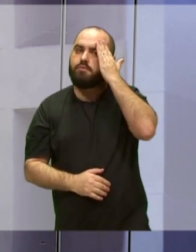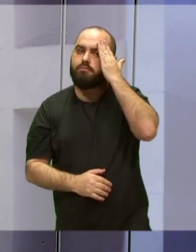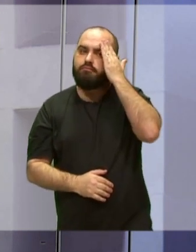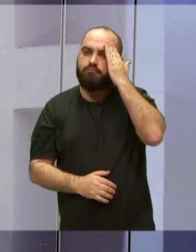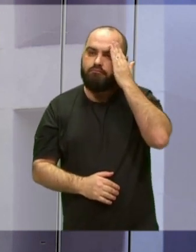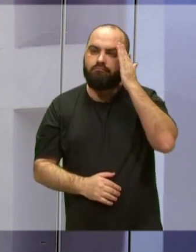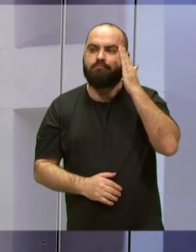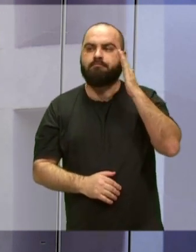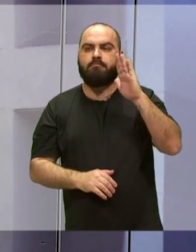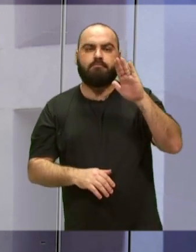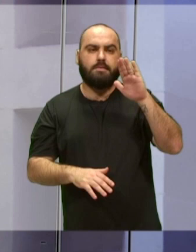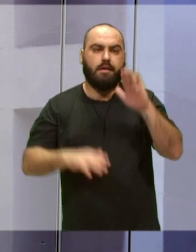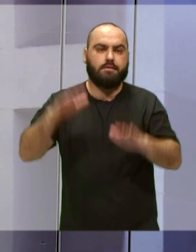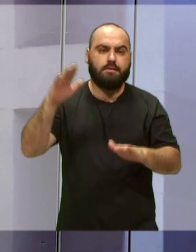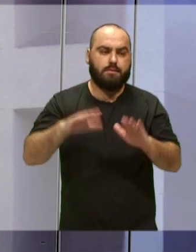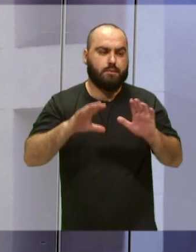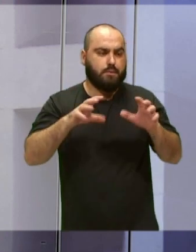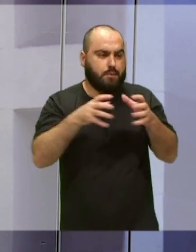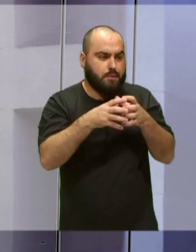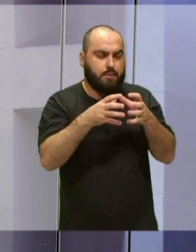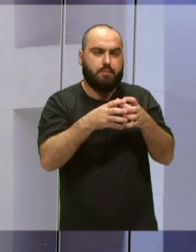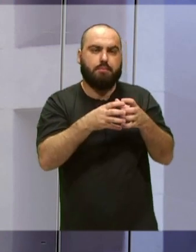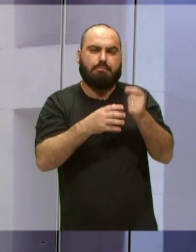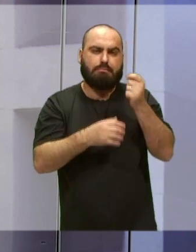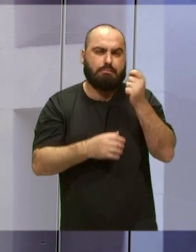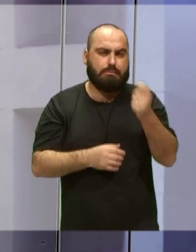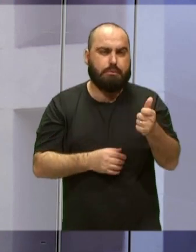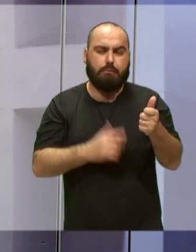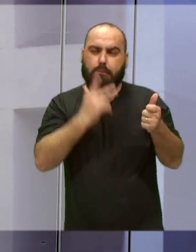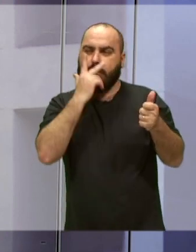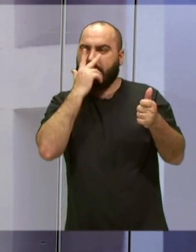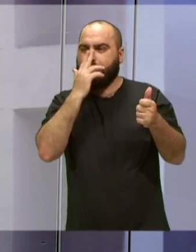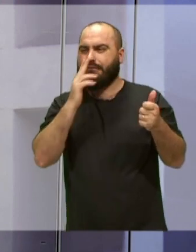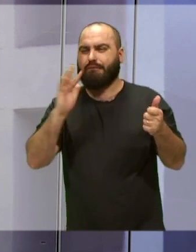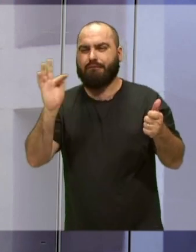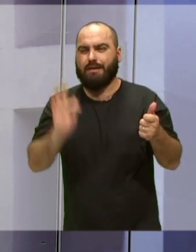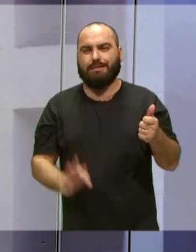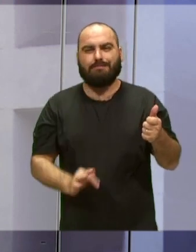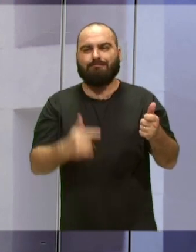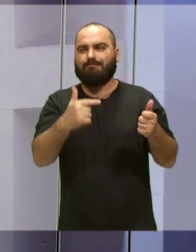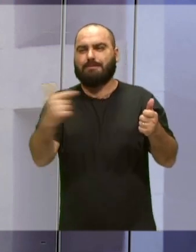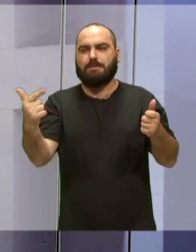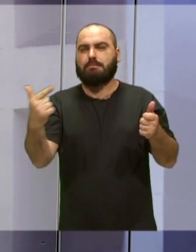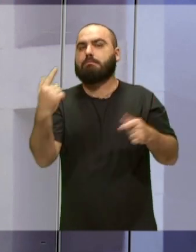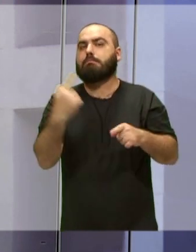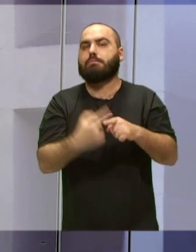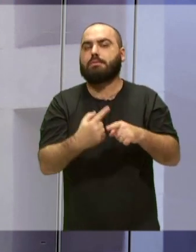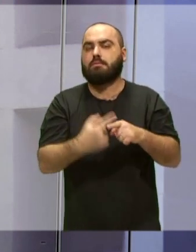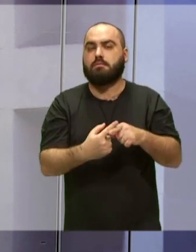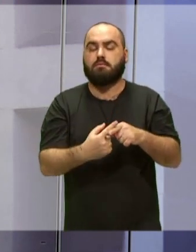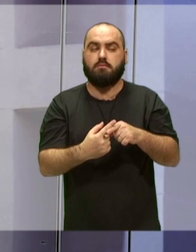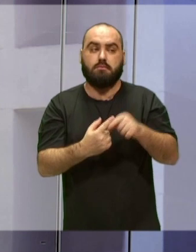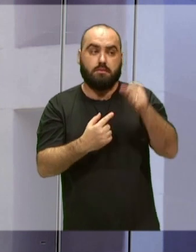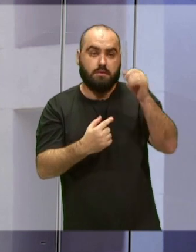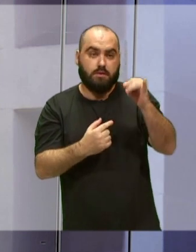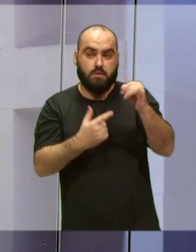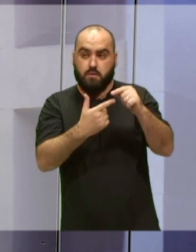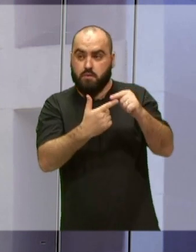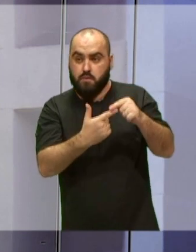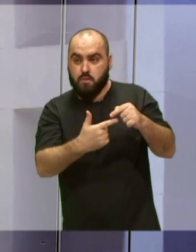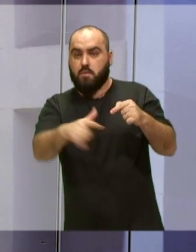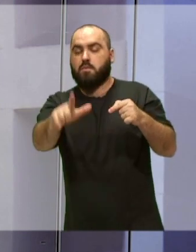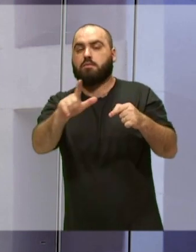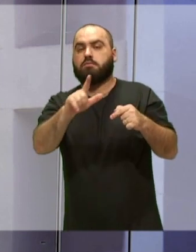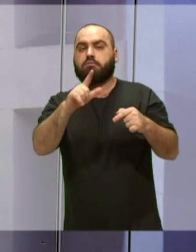pequeno grupo ou um grande grupo não vai ficar feliz com o plano porque contenta um se outros outros